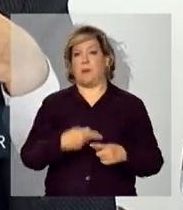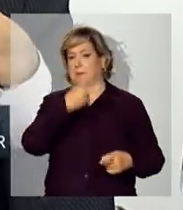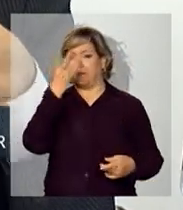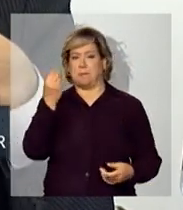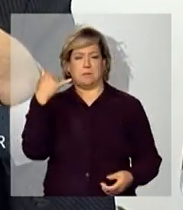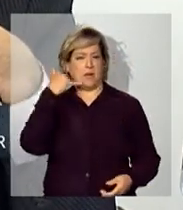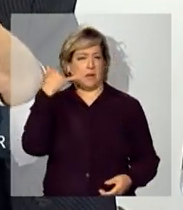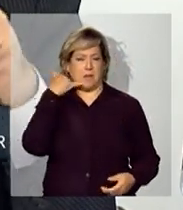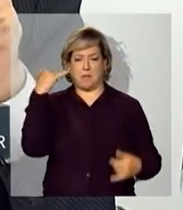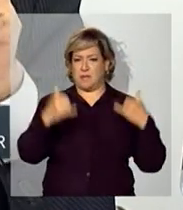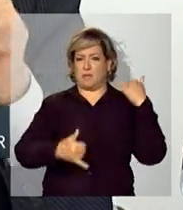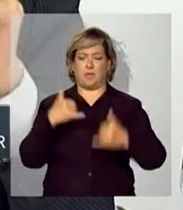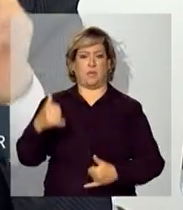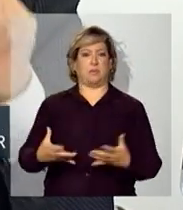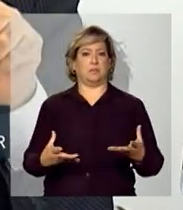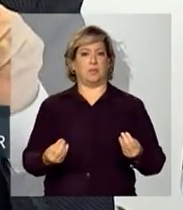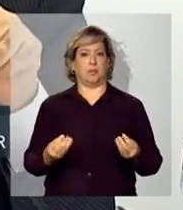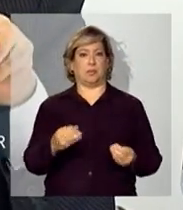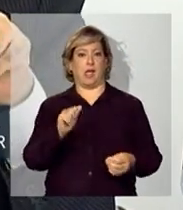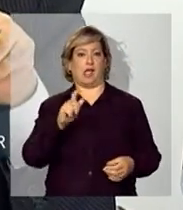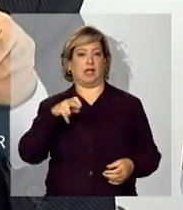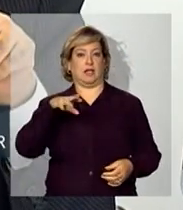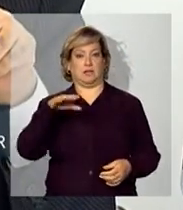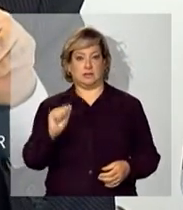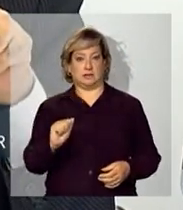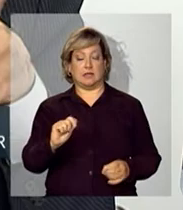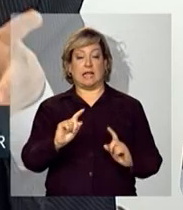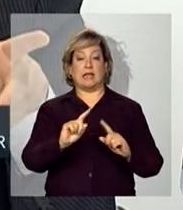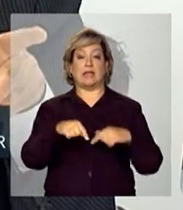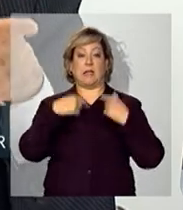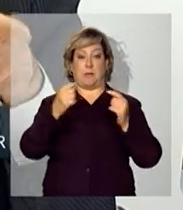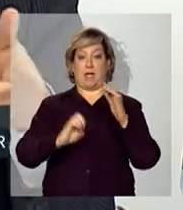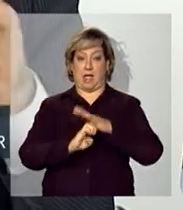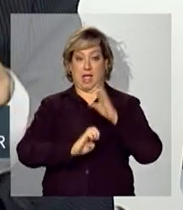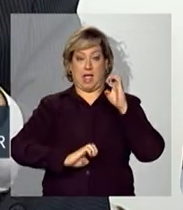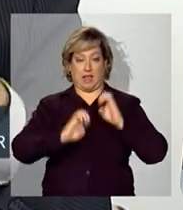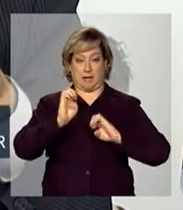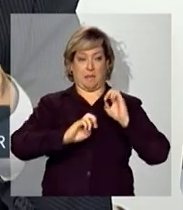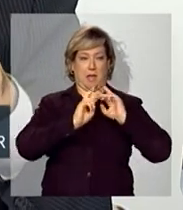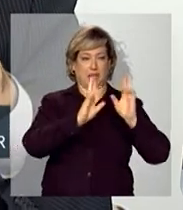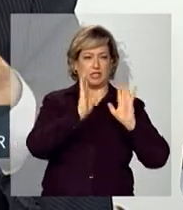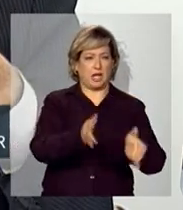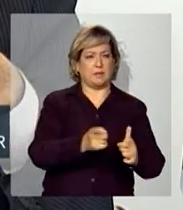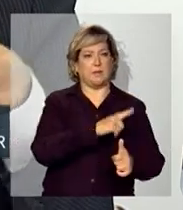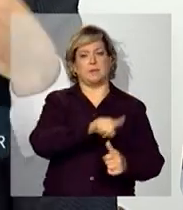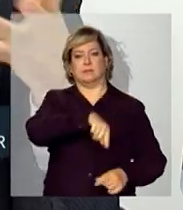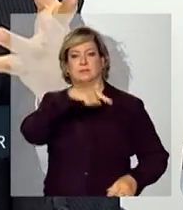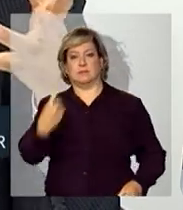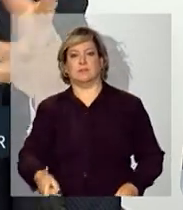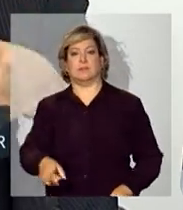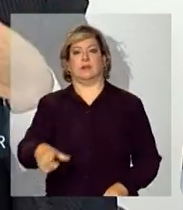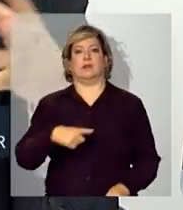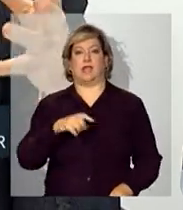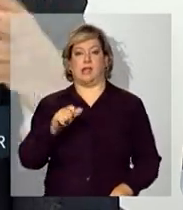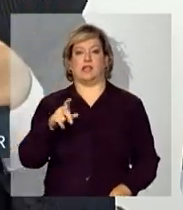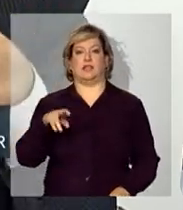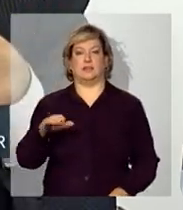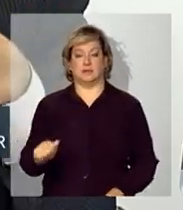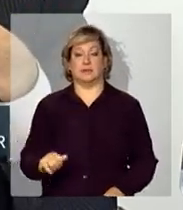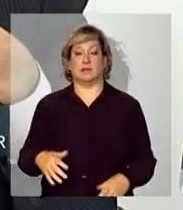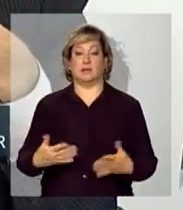recorrem a agência depois de ter reclamado nas empresas então nós exigimos o protocolo é evidente que